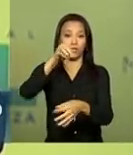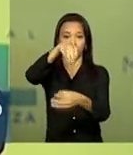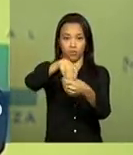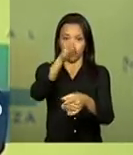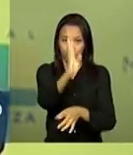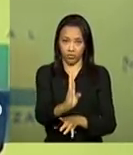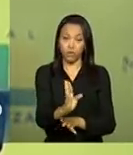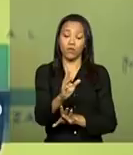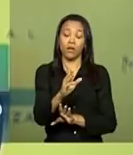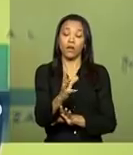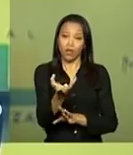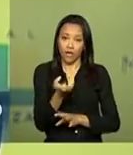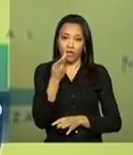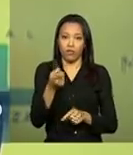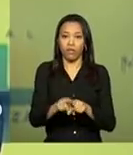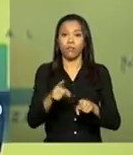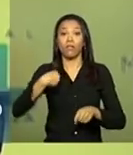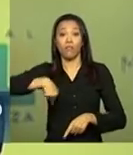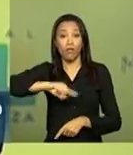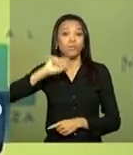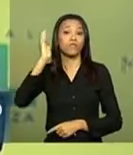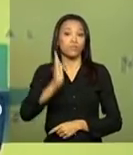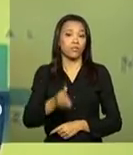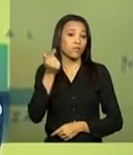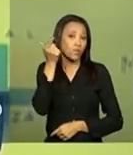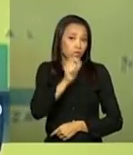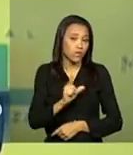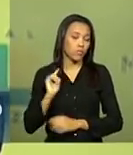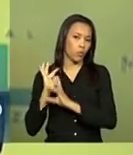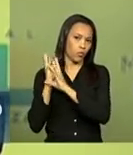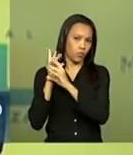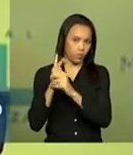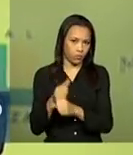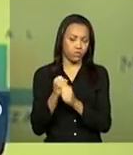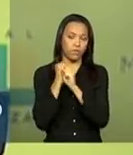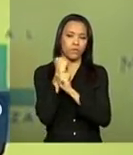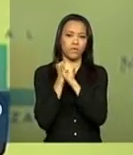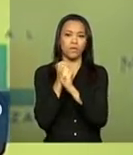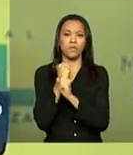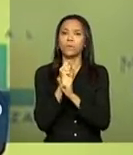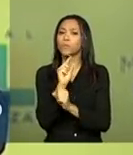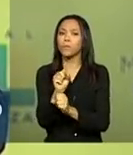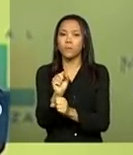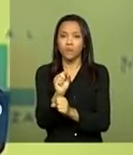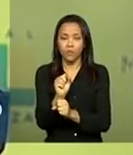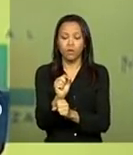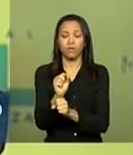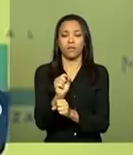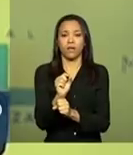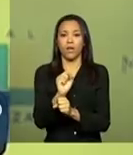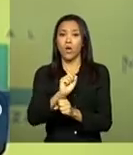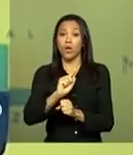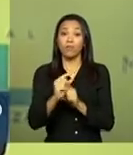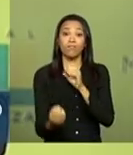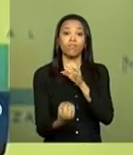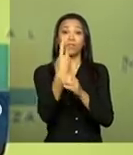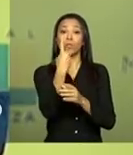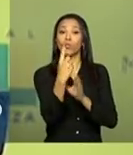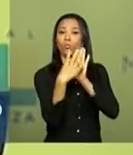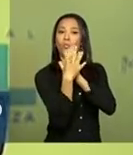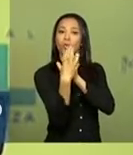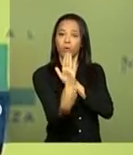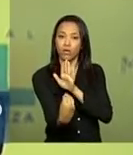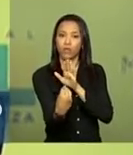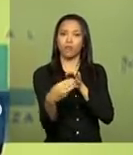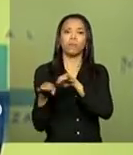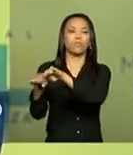Queria dizer que nós conseguimos, ao longo desses anos, firmar um modelo de financiamento, um